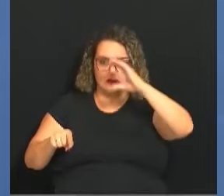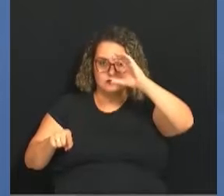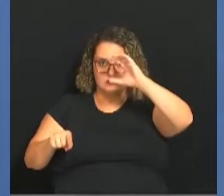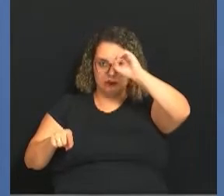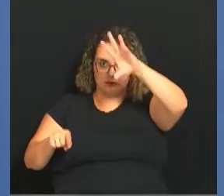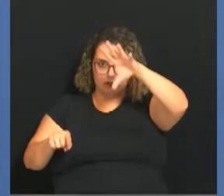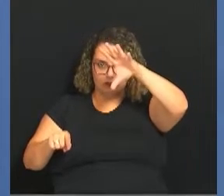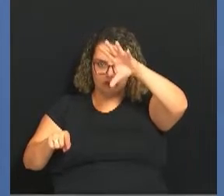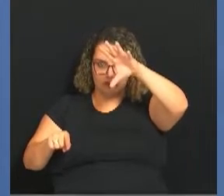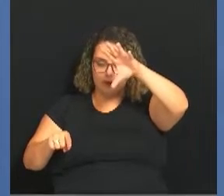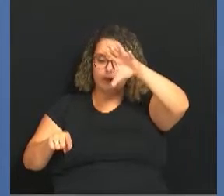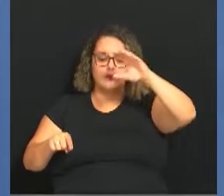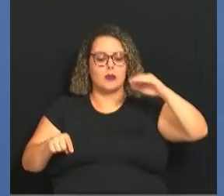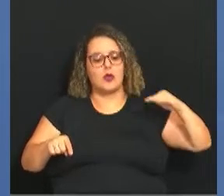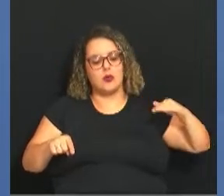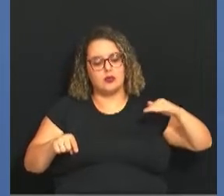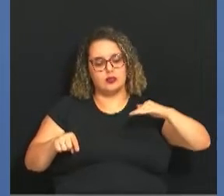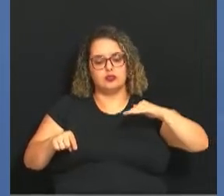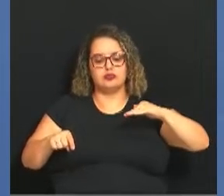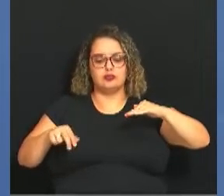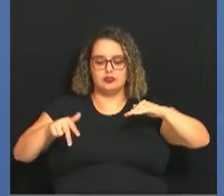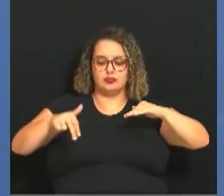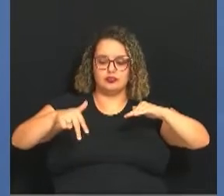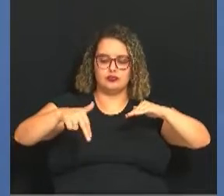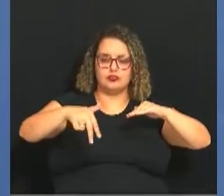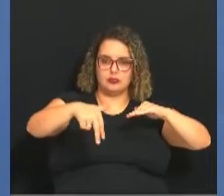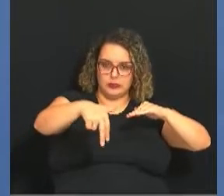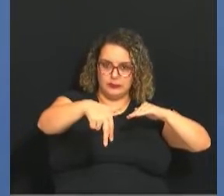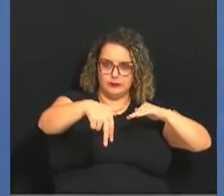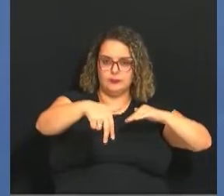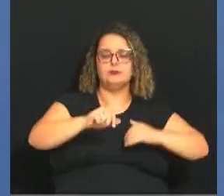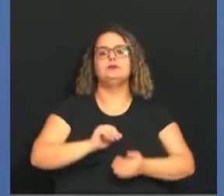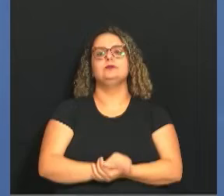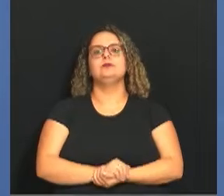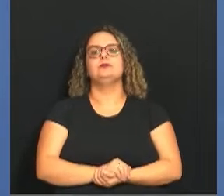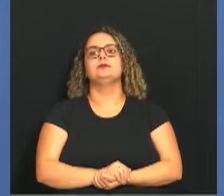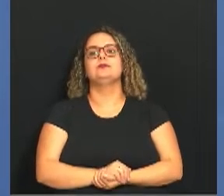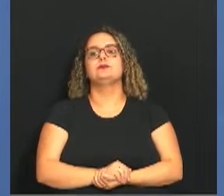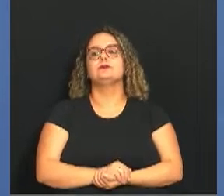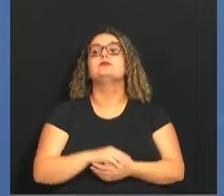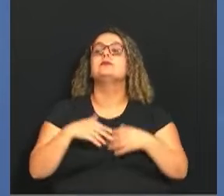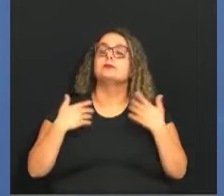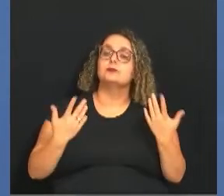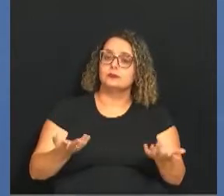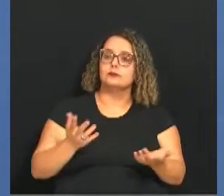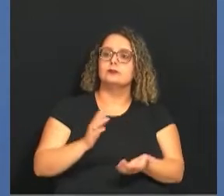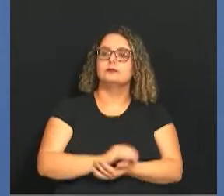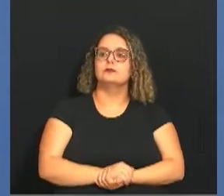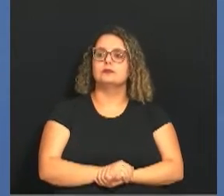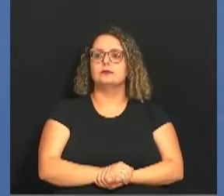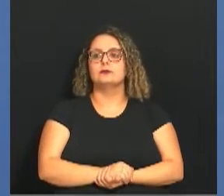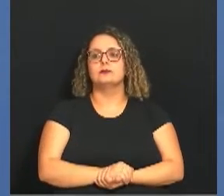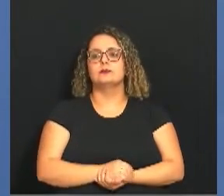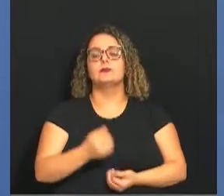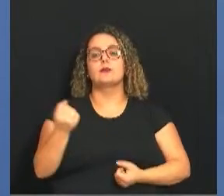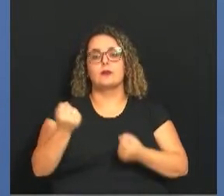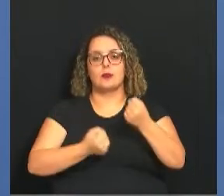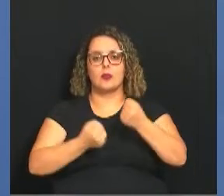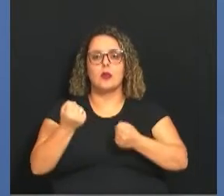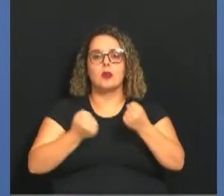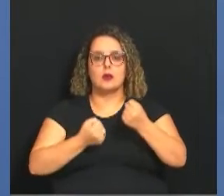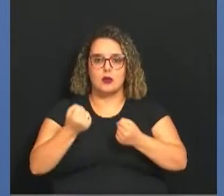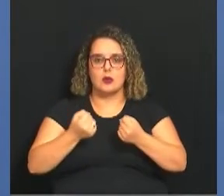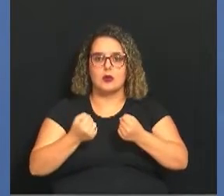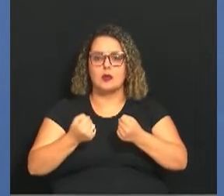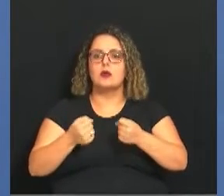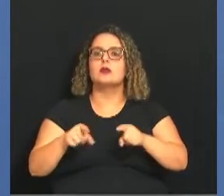ele possa atravessar a avenida com segurança. Assim, o motorista e também o